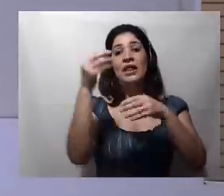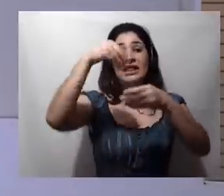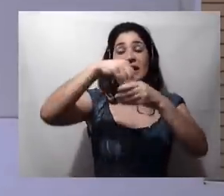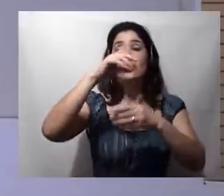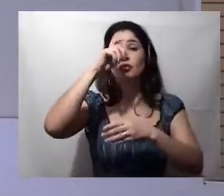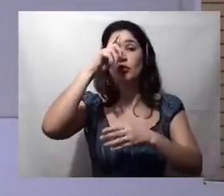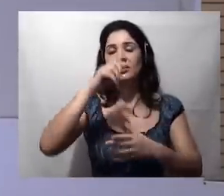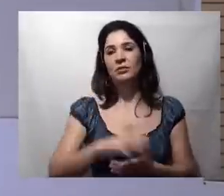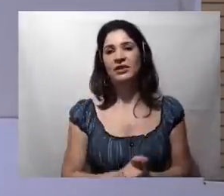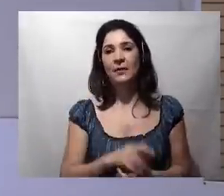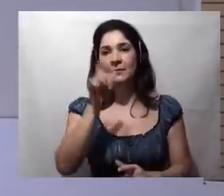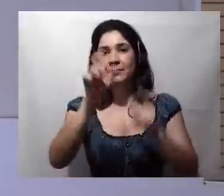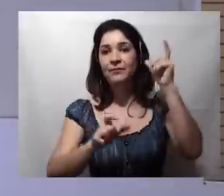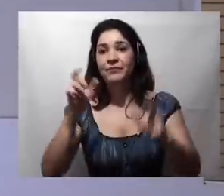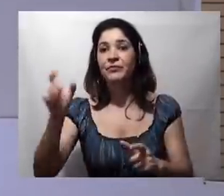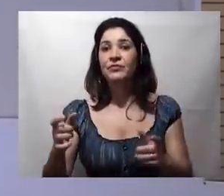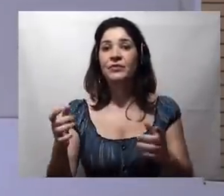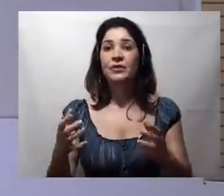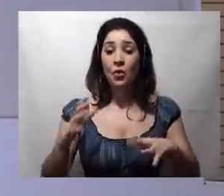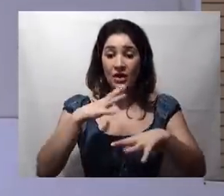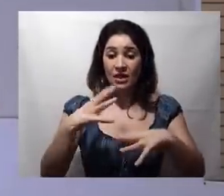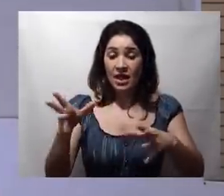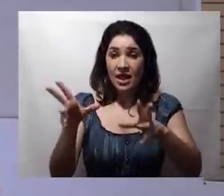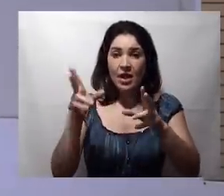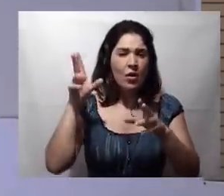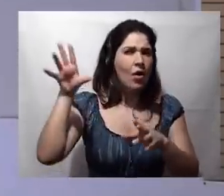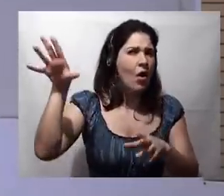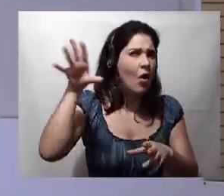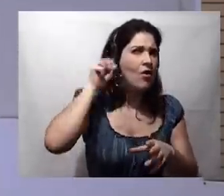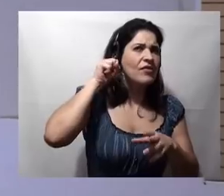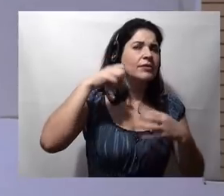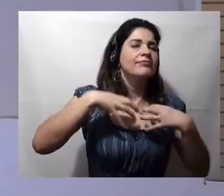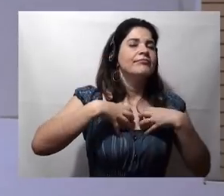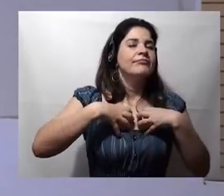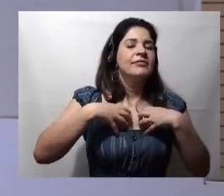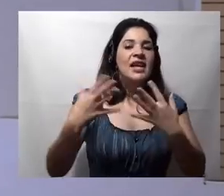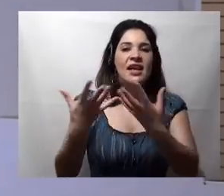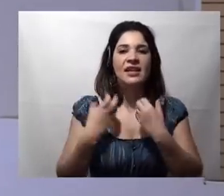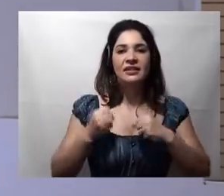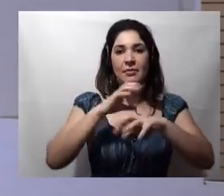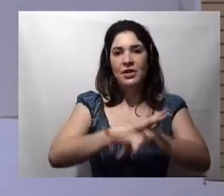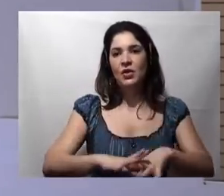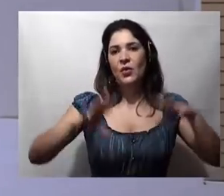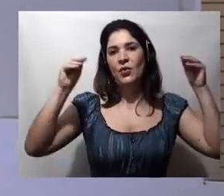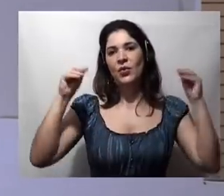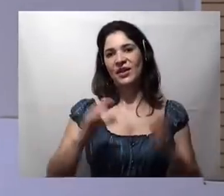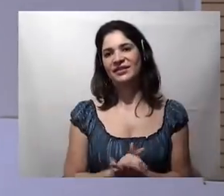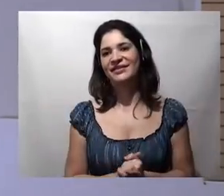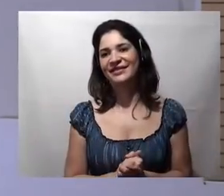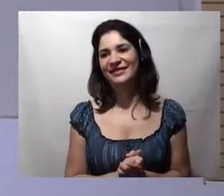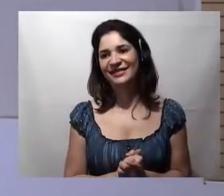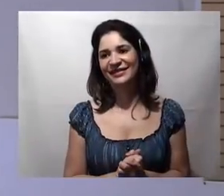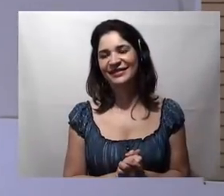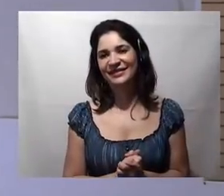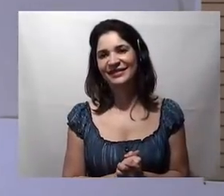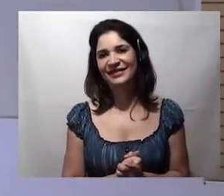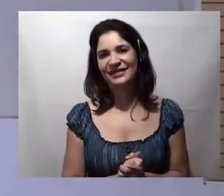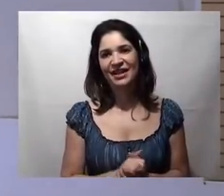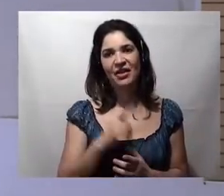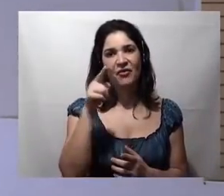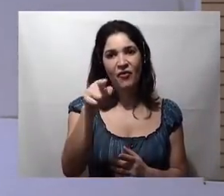músicas pessoas têm sido curadas que aquele homem tá lá tocando uma música se